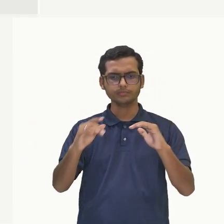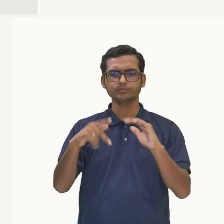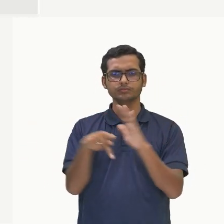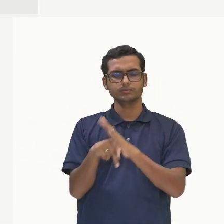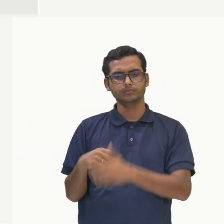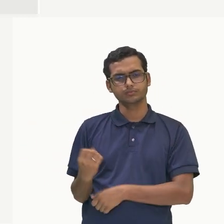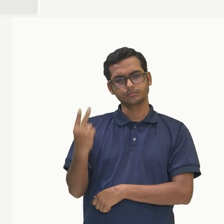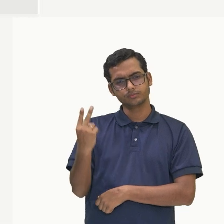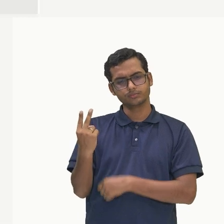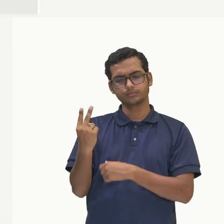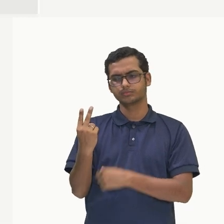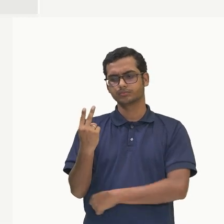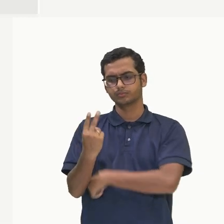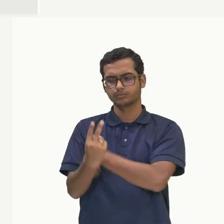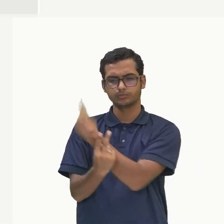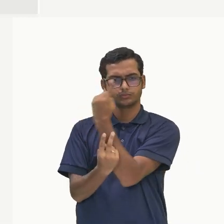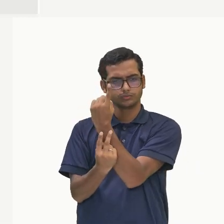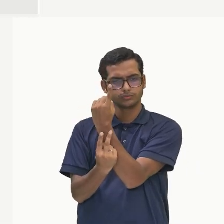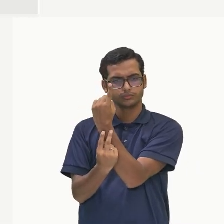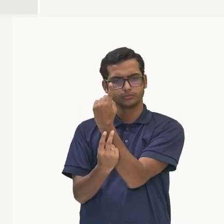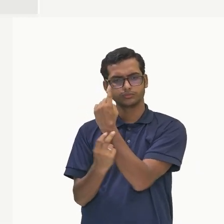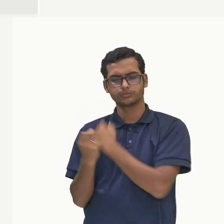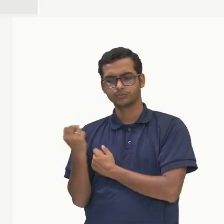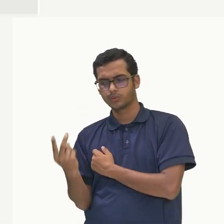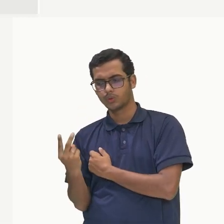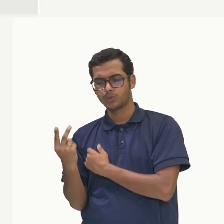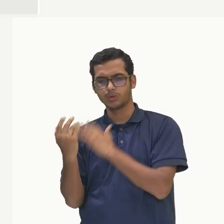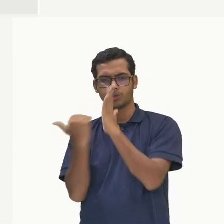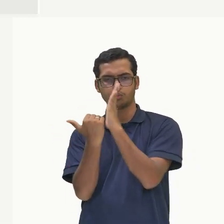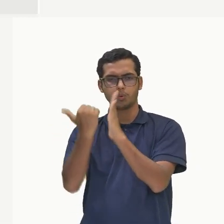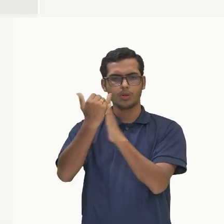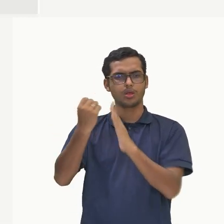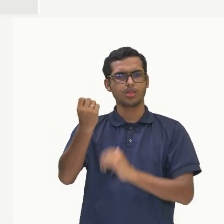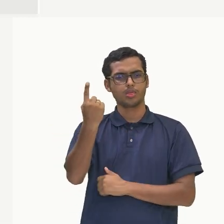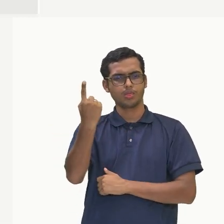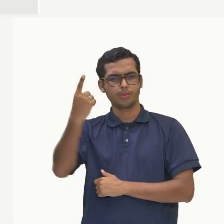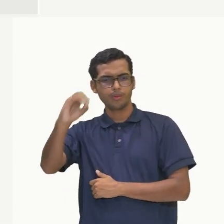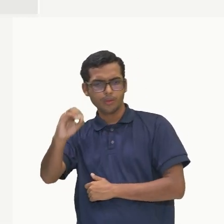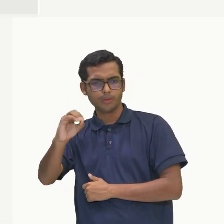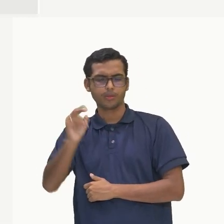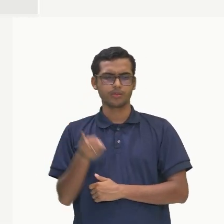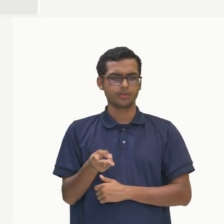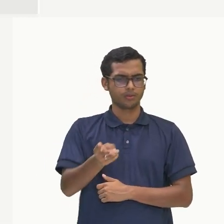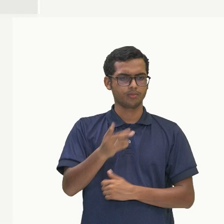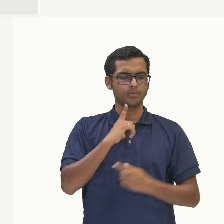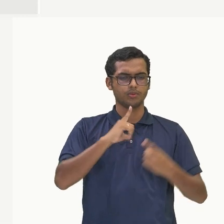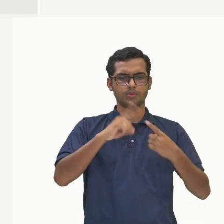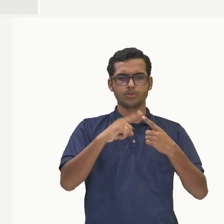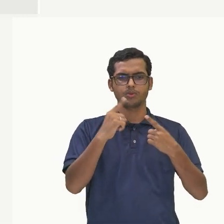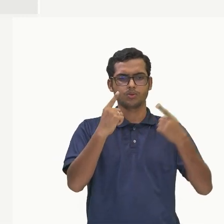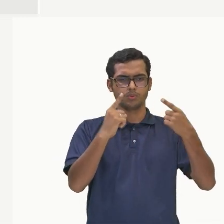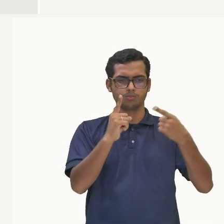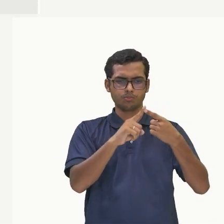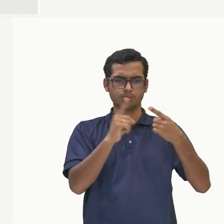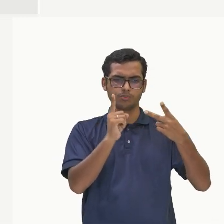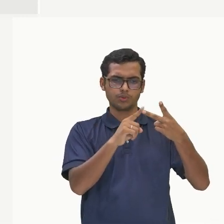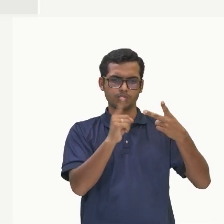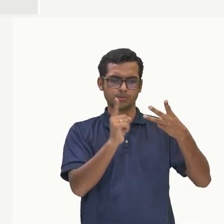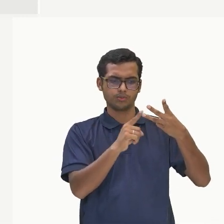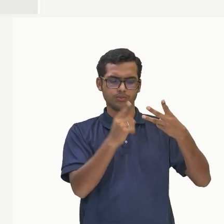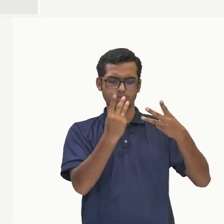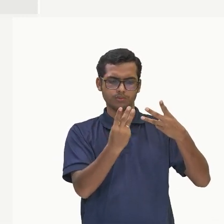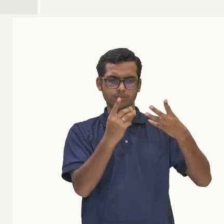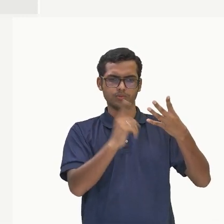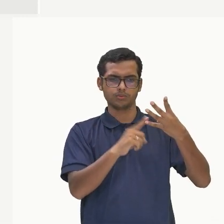São vários experimentos, né? Experimento 1, experimento 2, experimento 3, experimento 4. Mas eu estou pegando 2